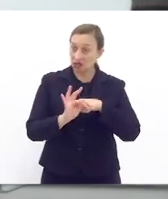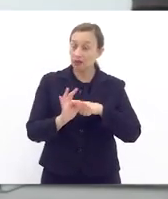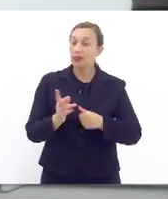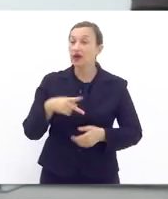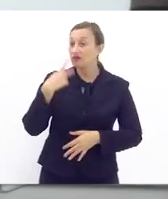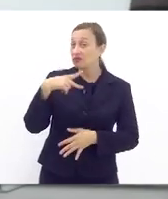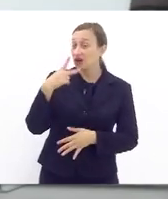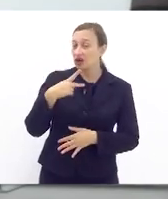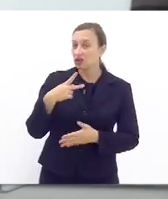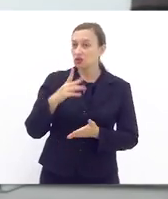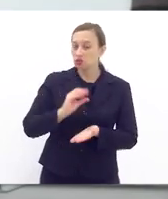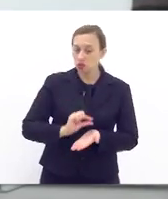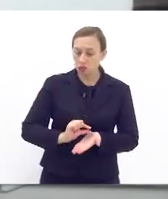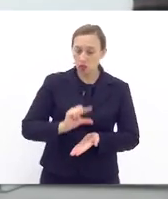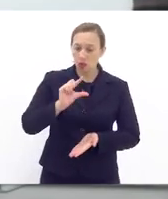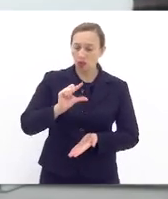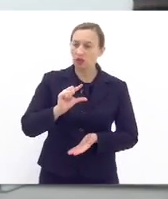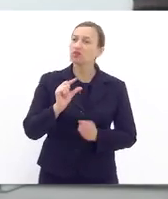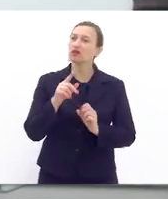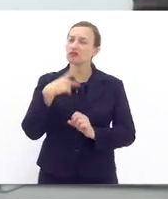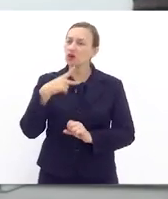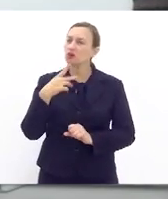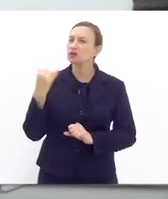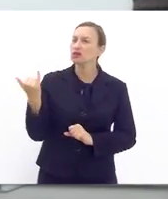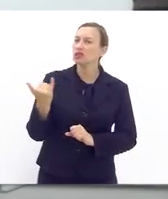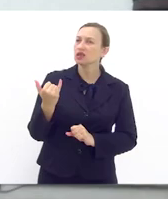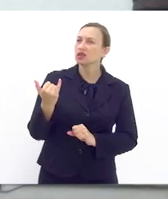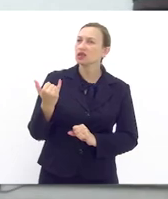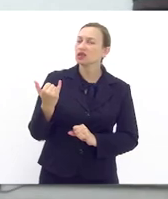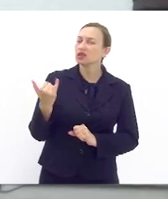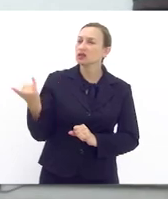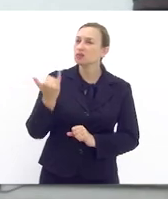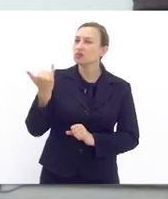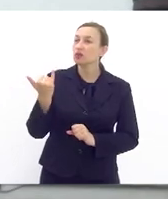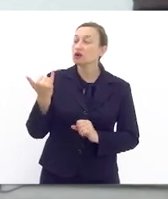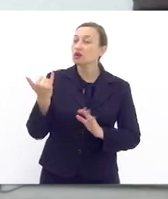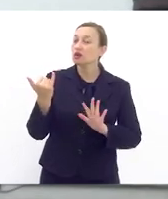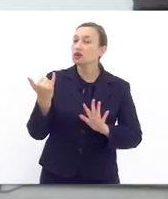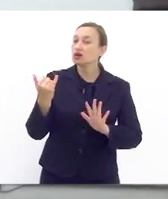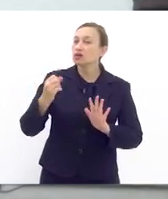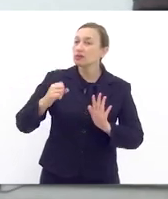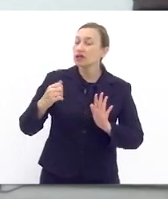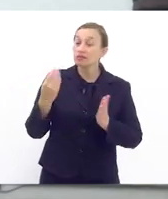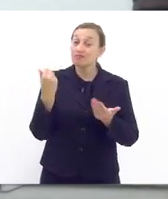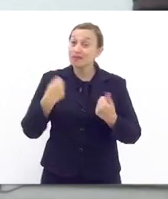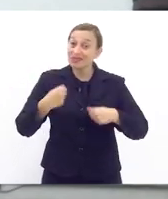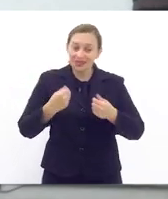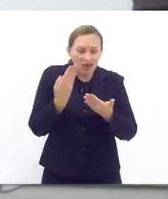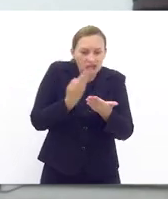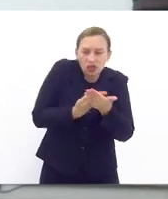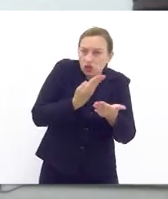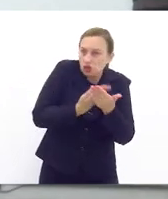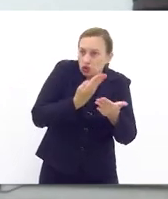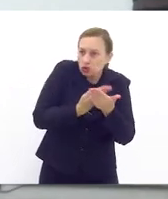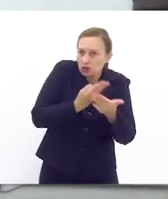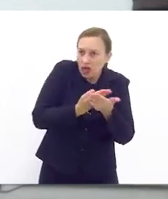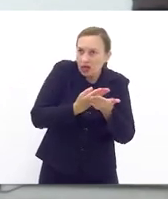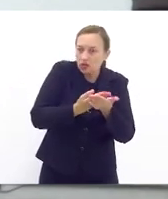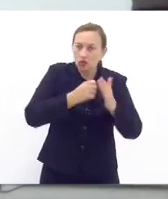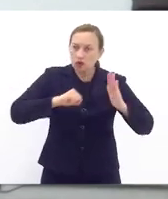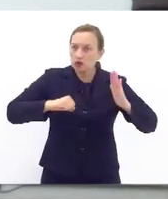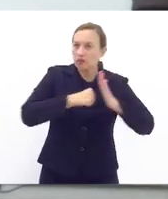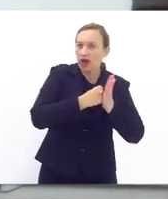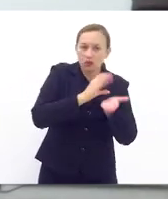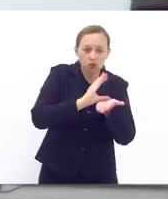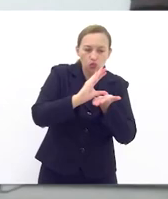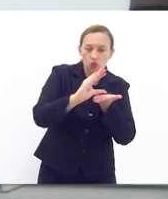esse aumento e disse que seria muito necessário o impacto ser estudado o impacto orçamentário e aqui